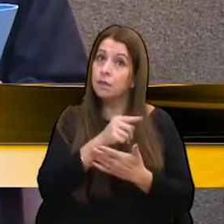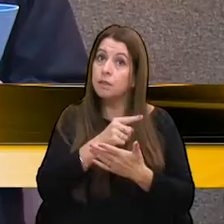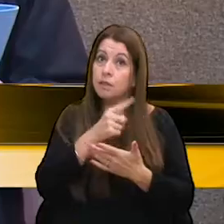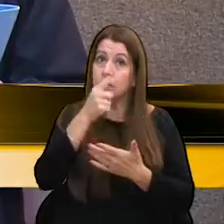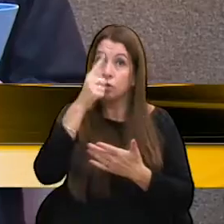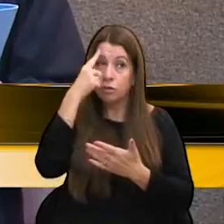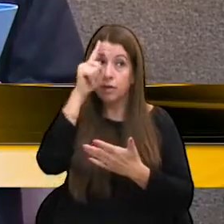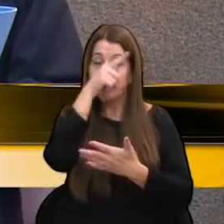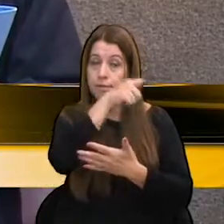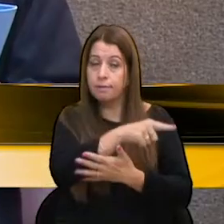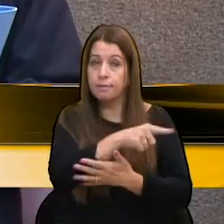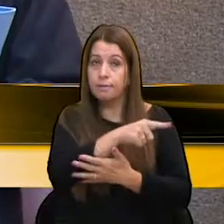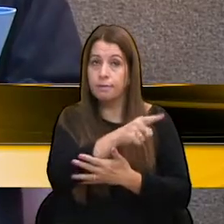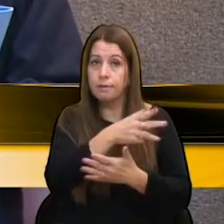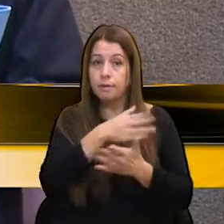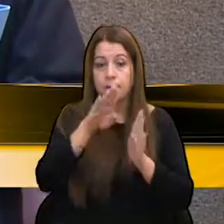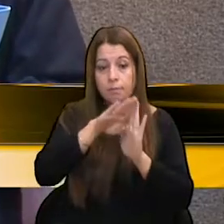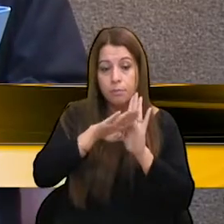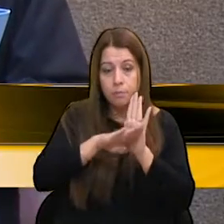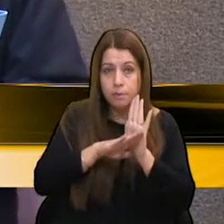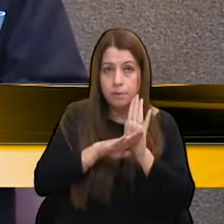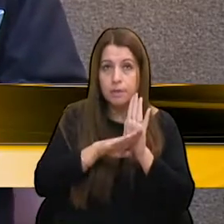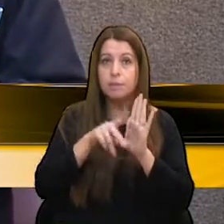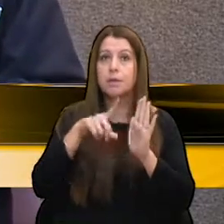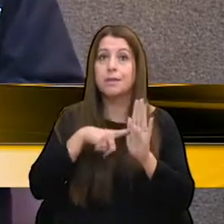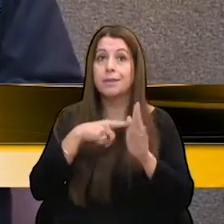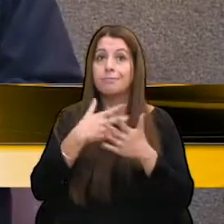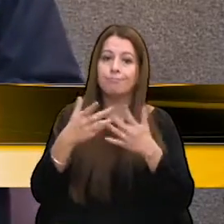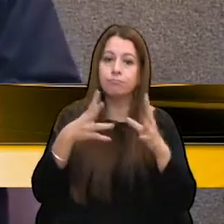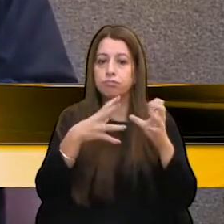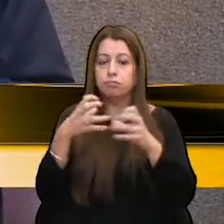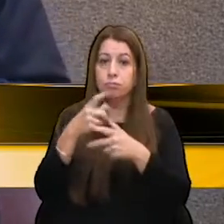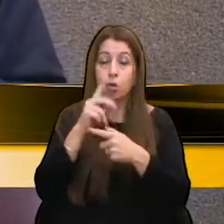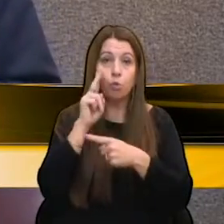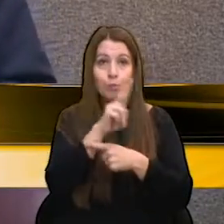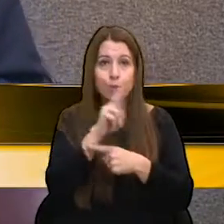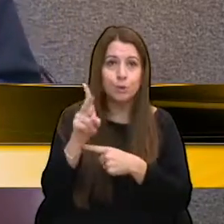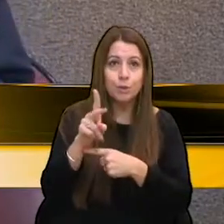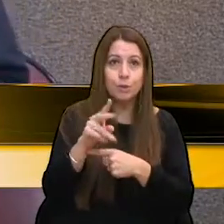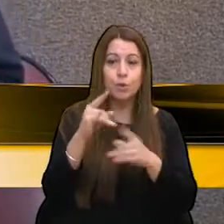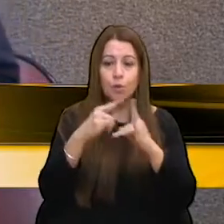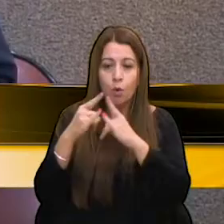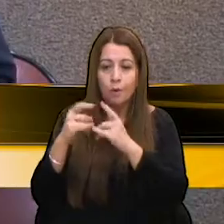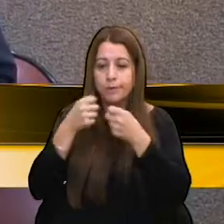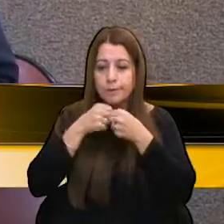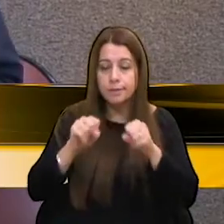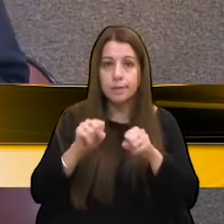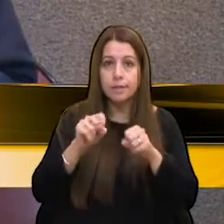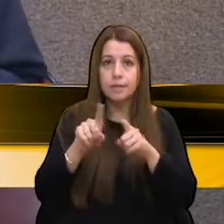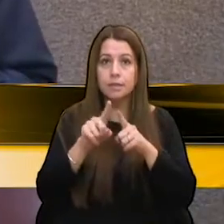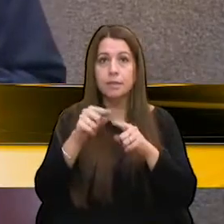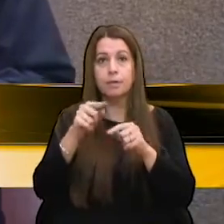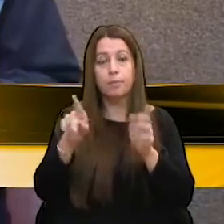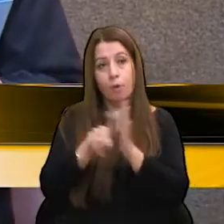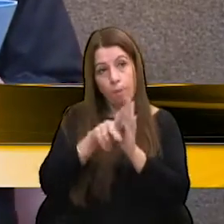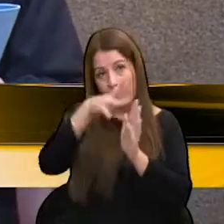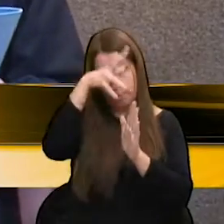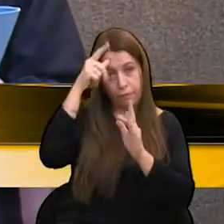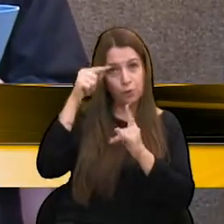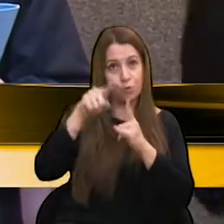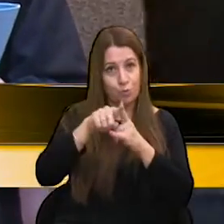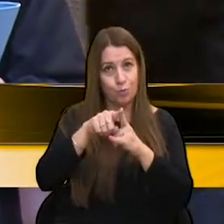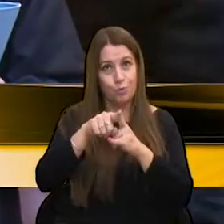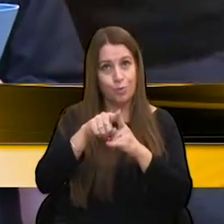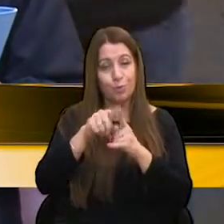iniciativa do Legislativo e cria programa, o que gera atribuições a órgãos e secretarias do Executivo, que é o